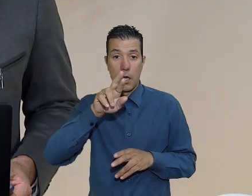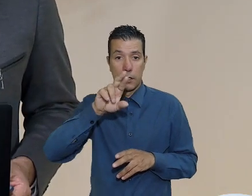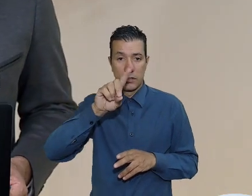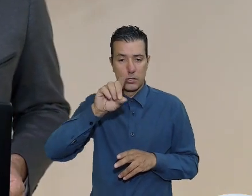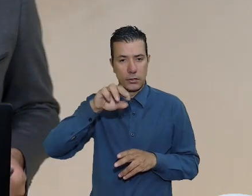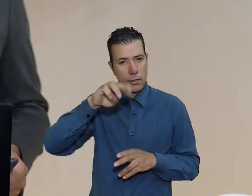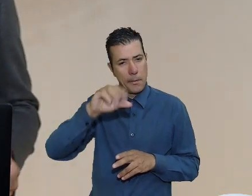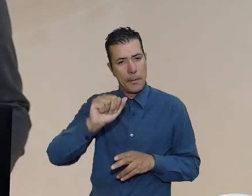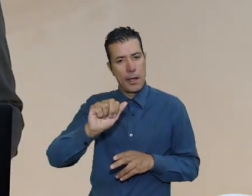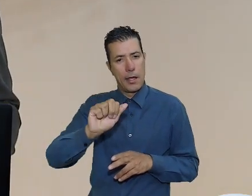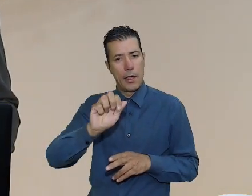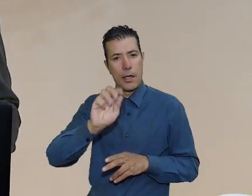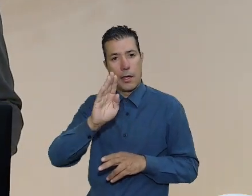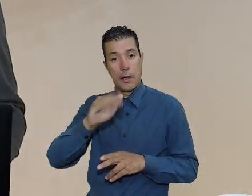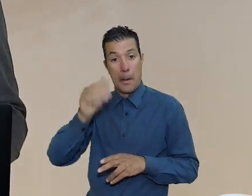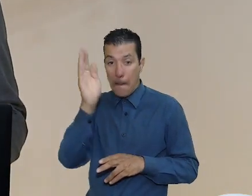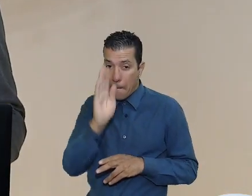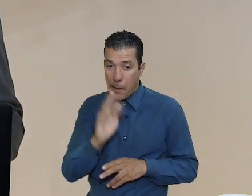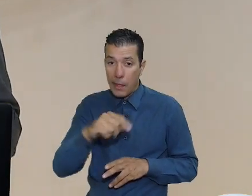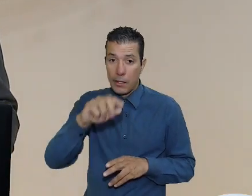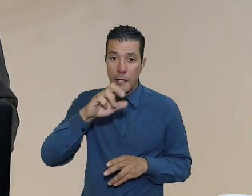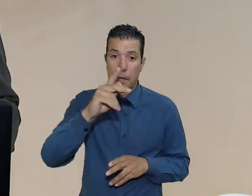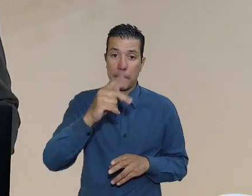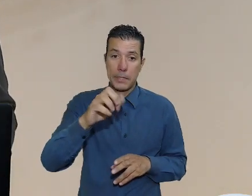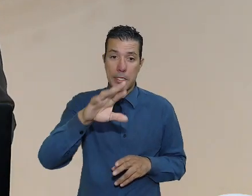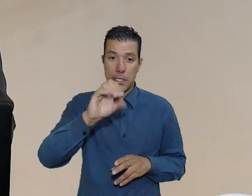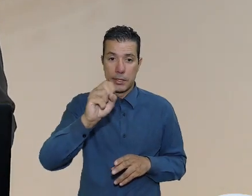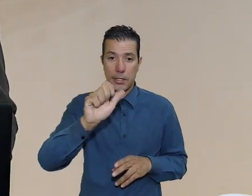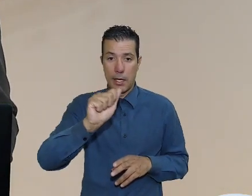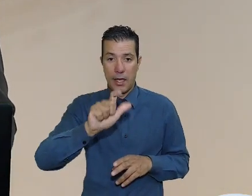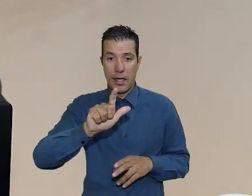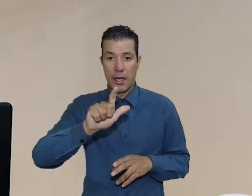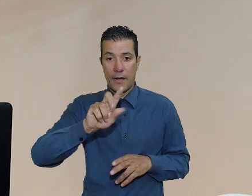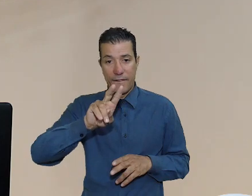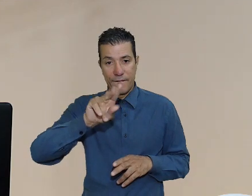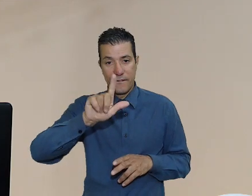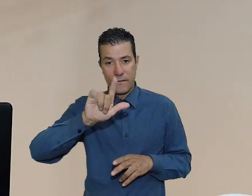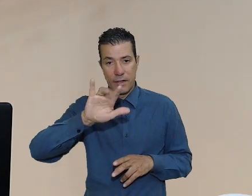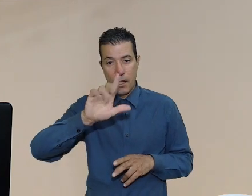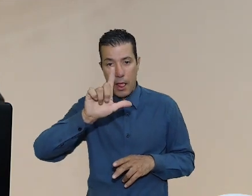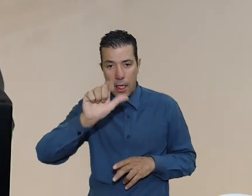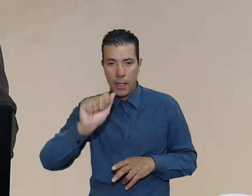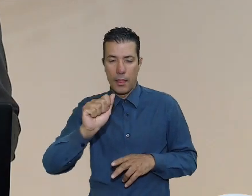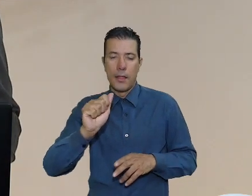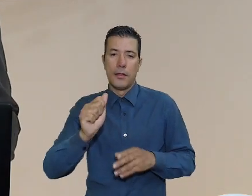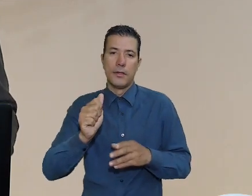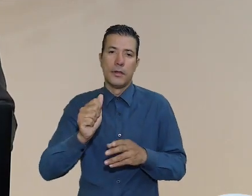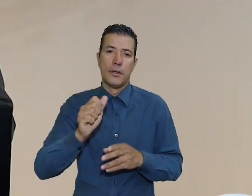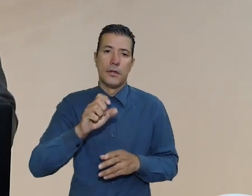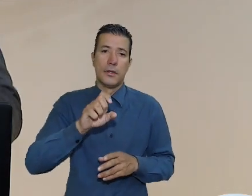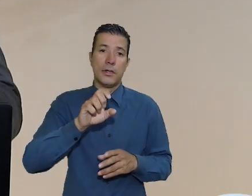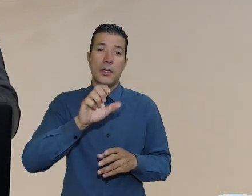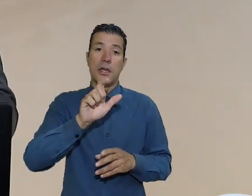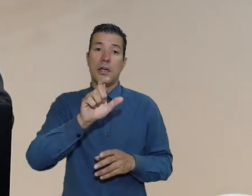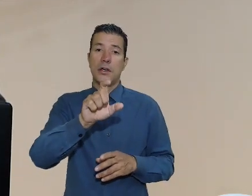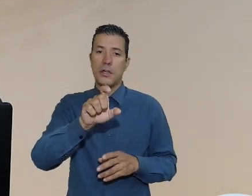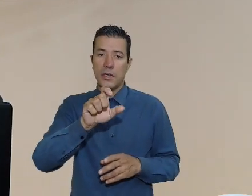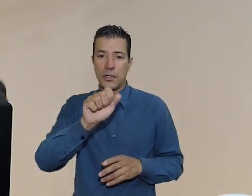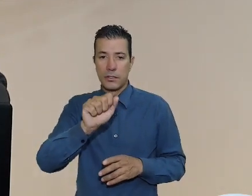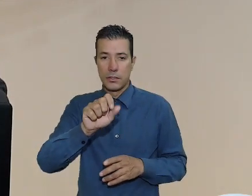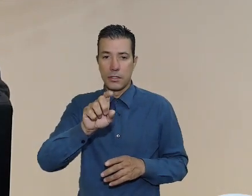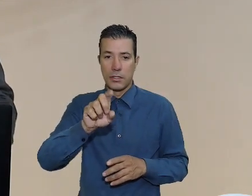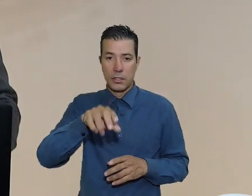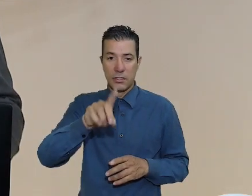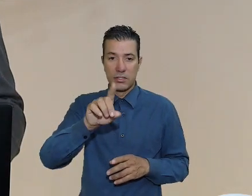aqui Antônio Batalhador, de Pires de Ávila. E temos também a Xandinha Alê, assim aparece o